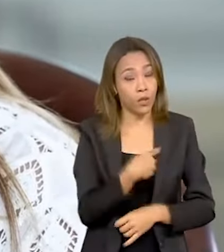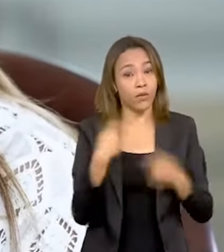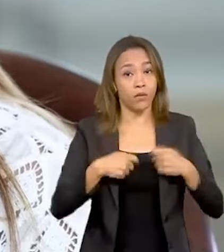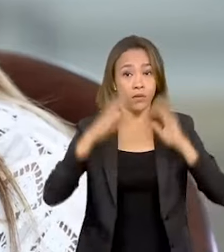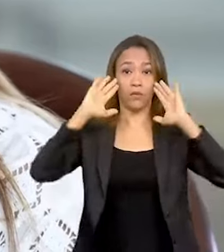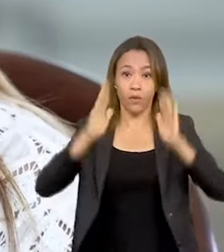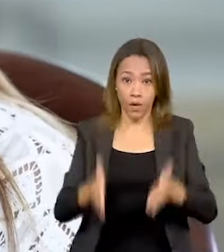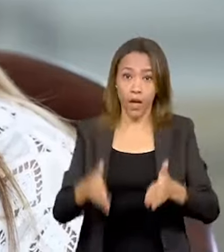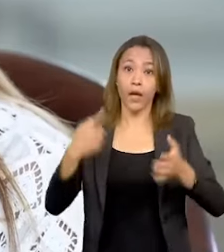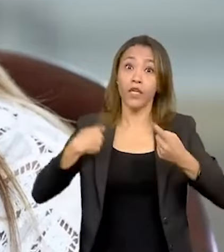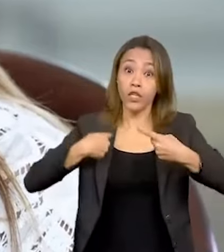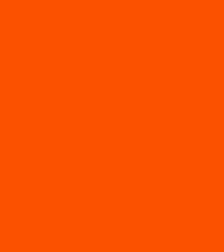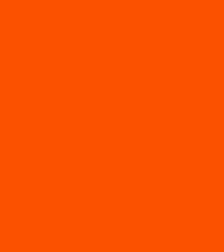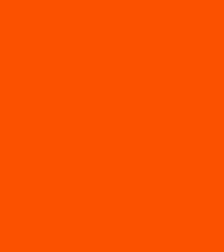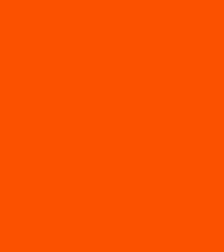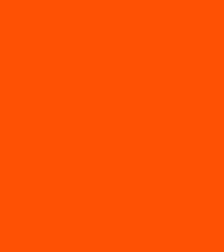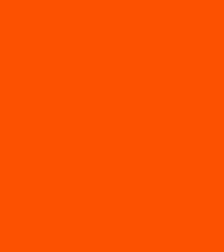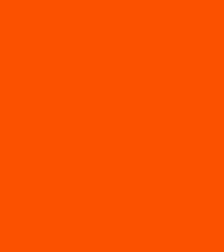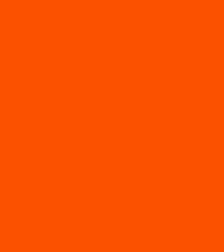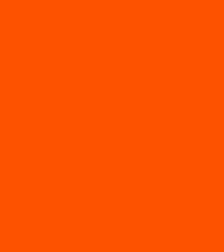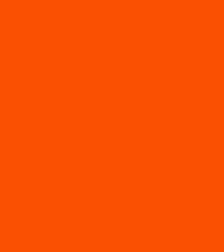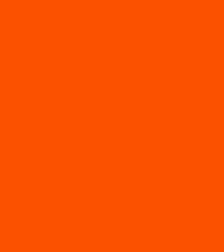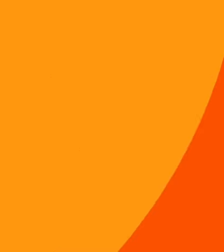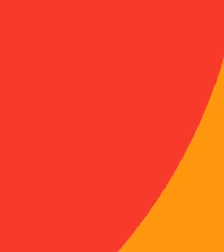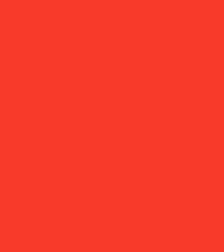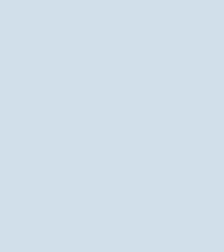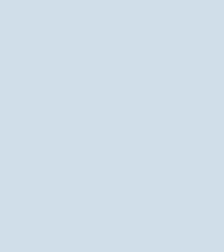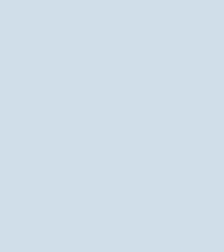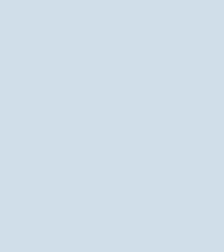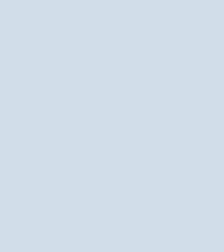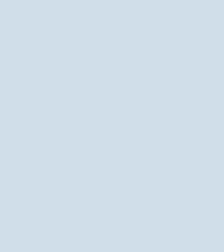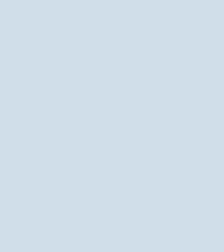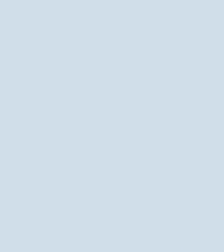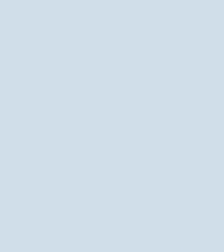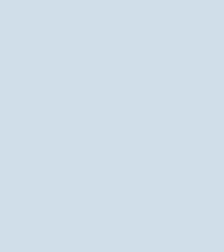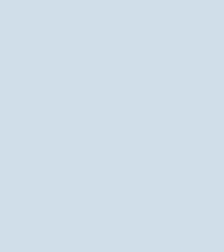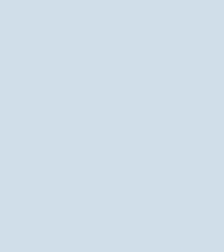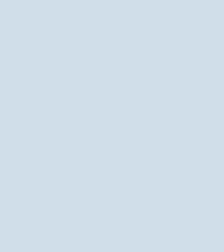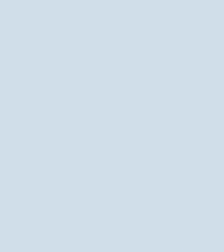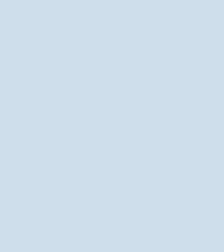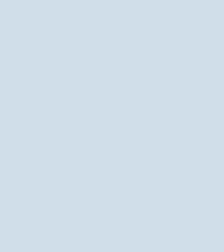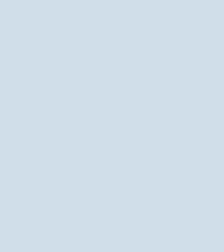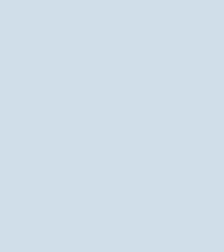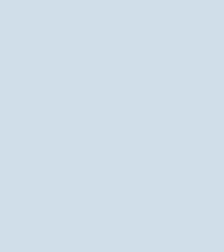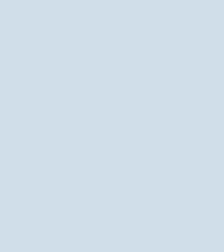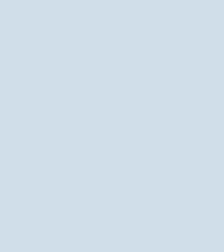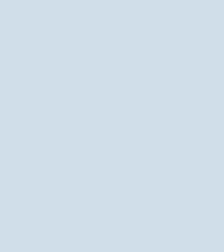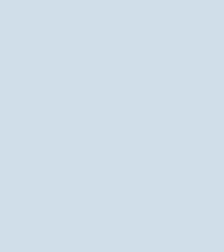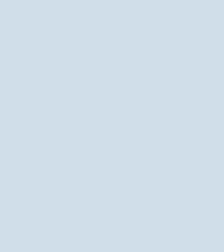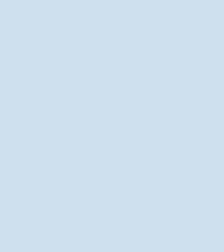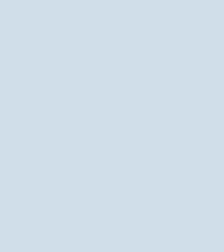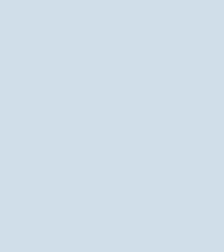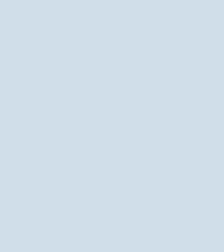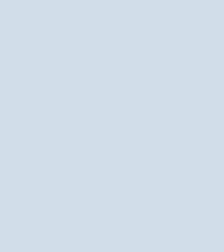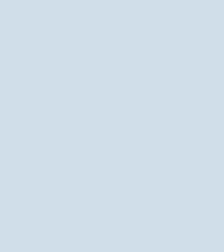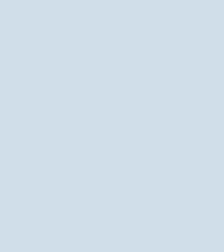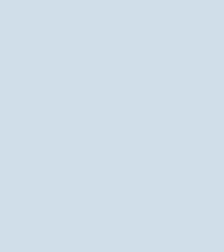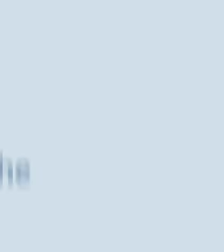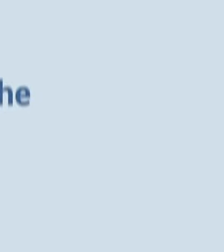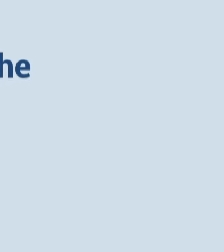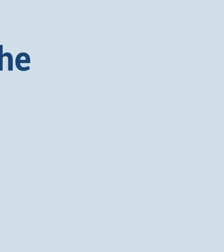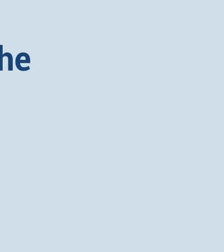de uma forma mais mais forte poder monitor a ferramenta mais completa para monitorar os três